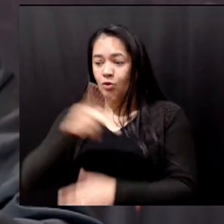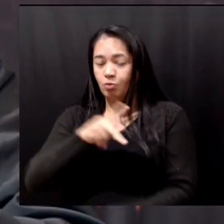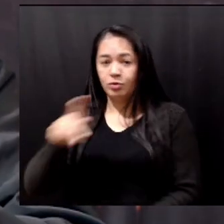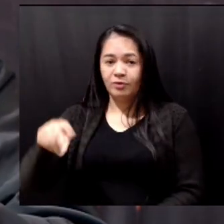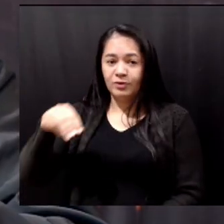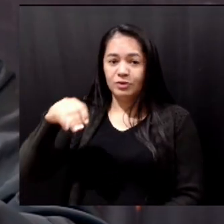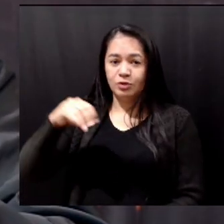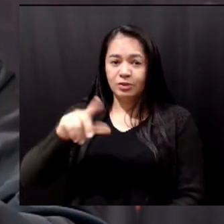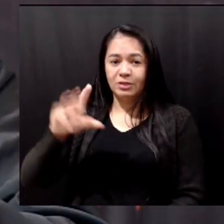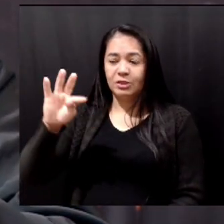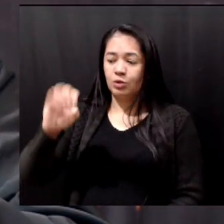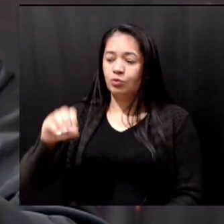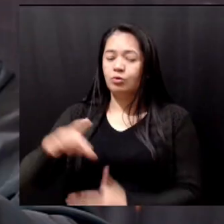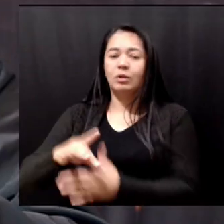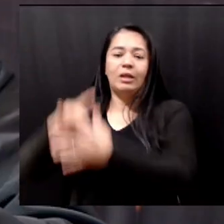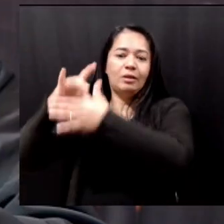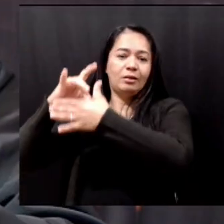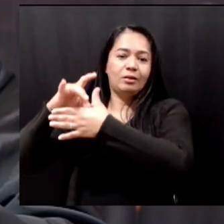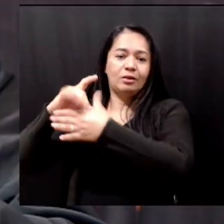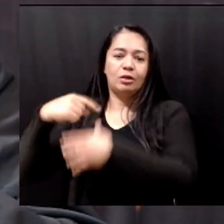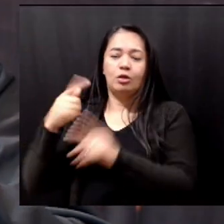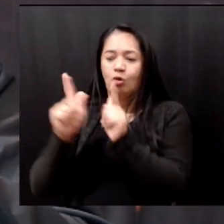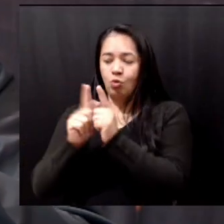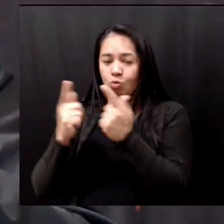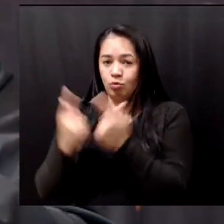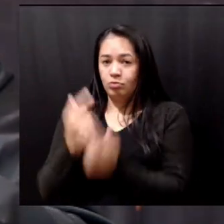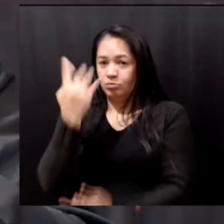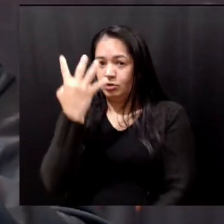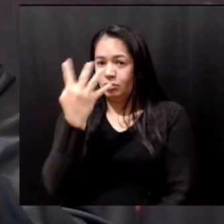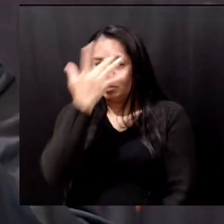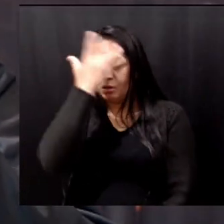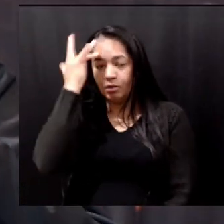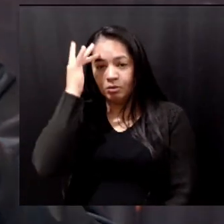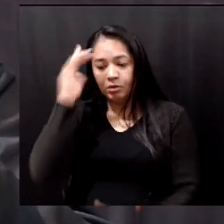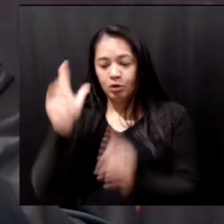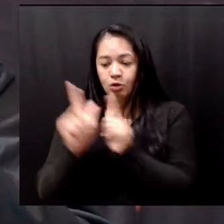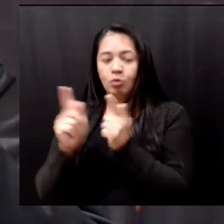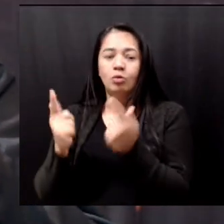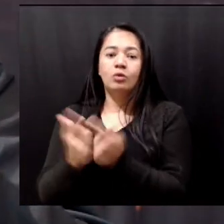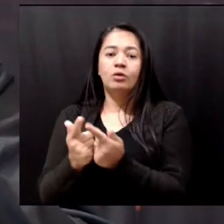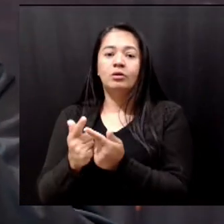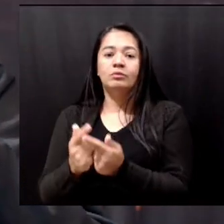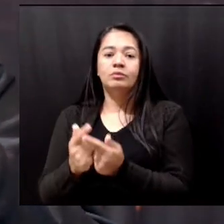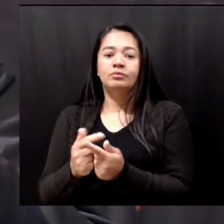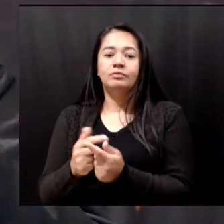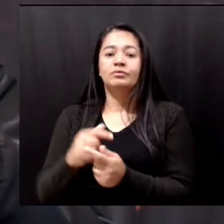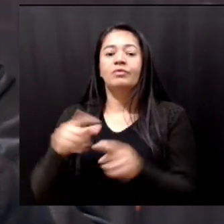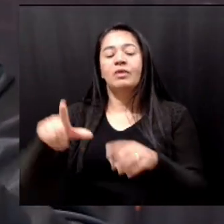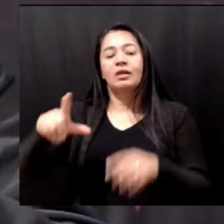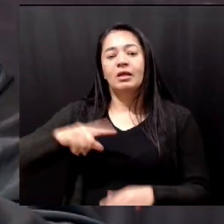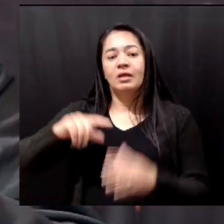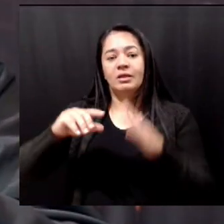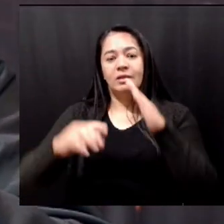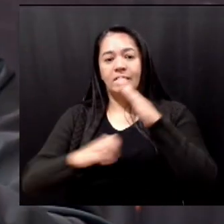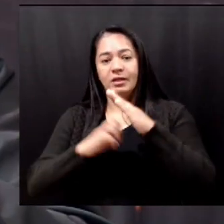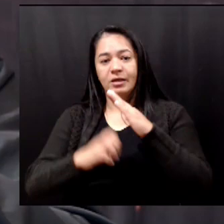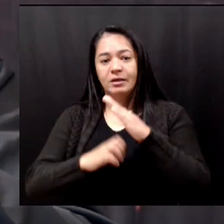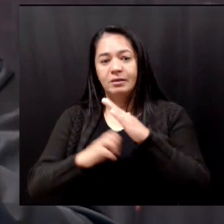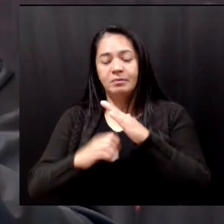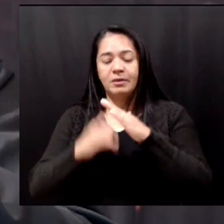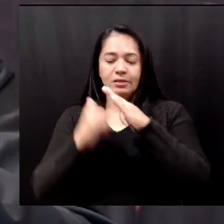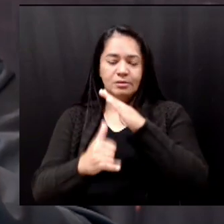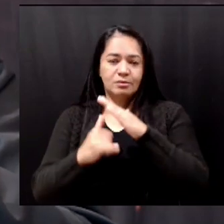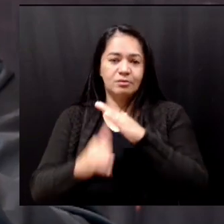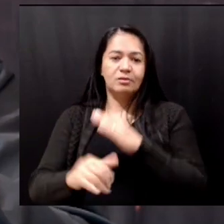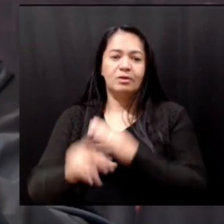né? Nesse comitê. Temos a Venture Hub representando essa parte mais startupeis, etc. Nós